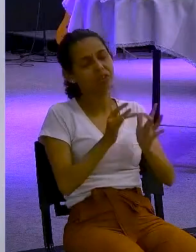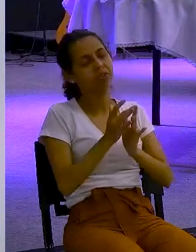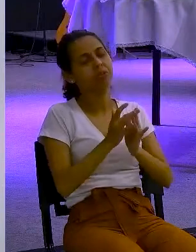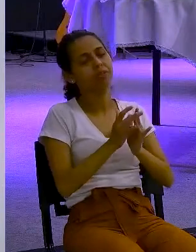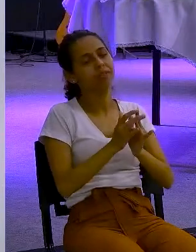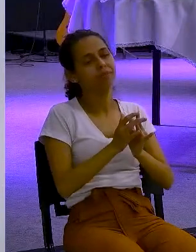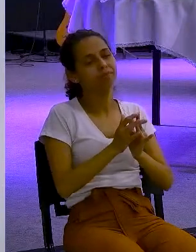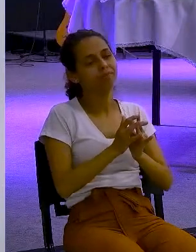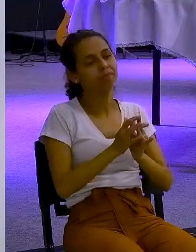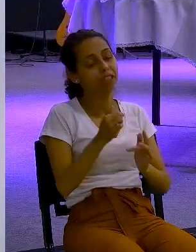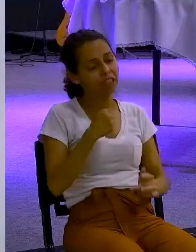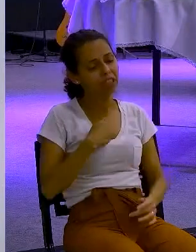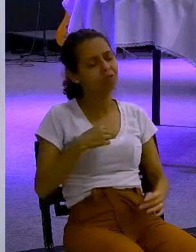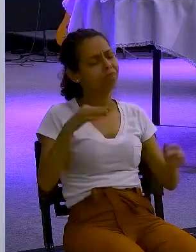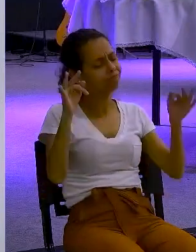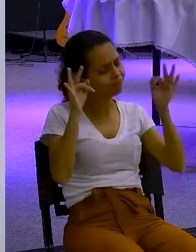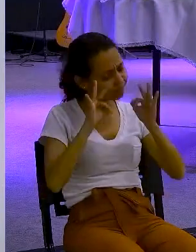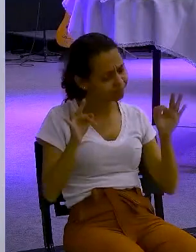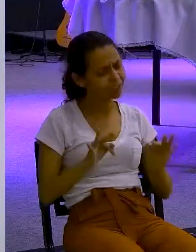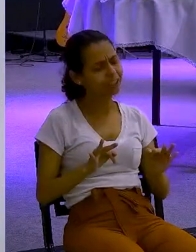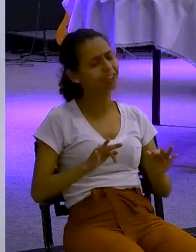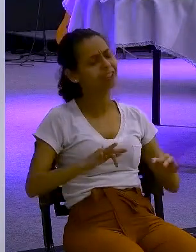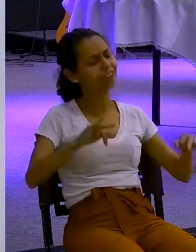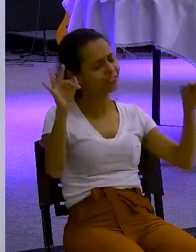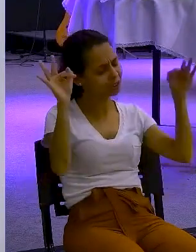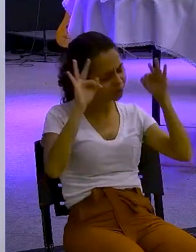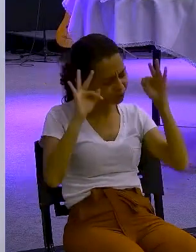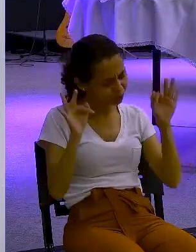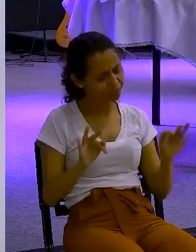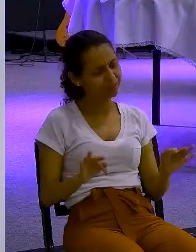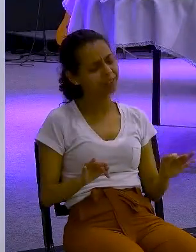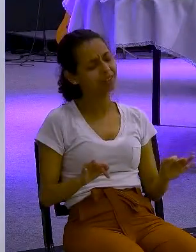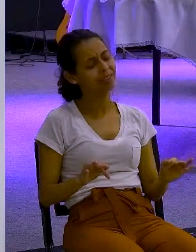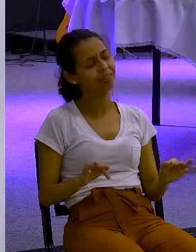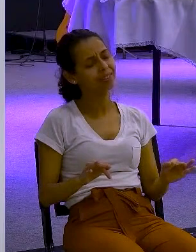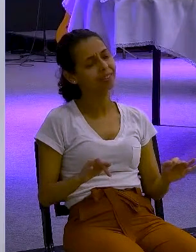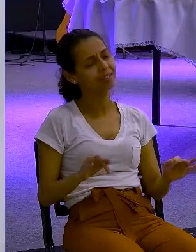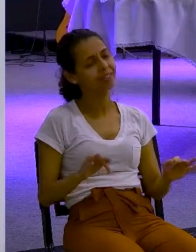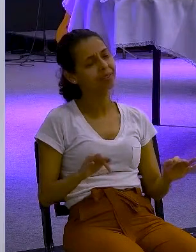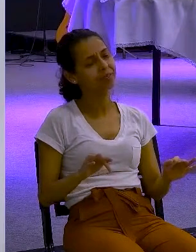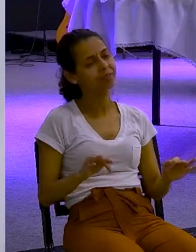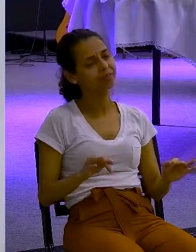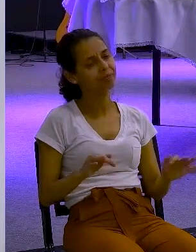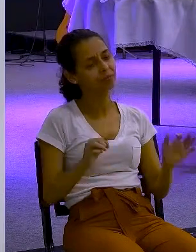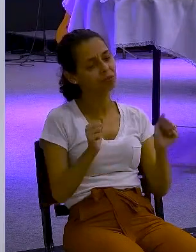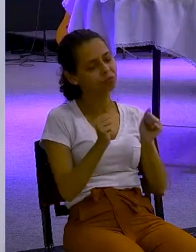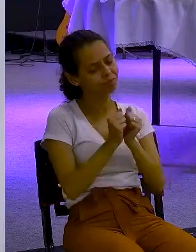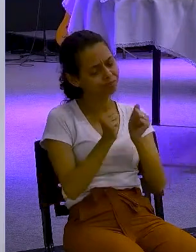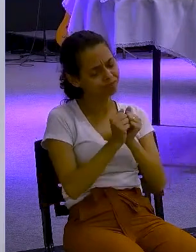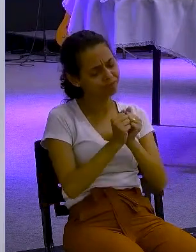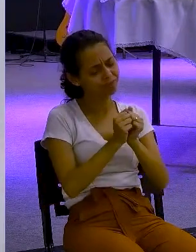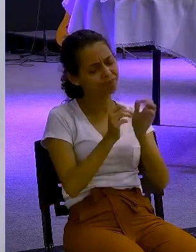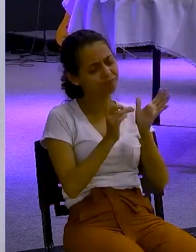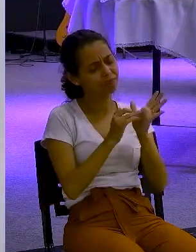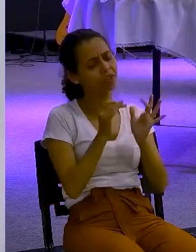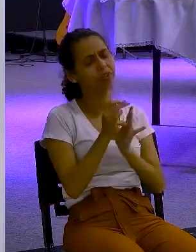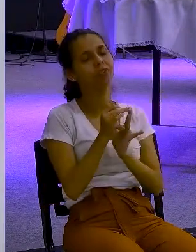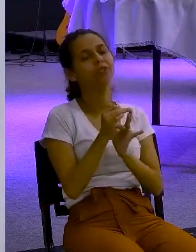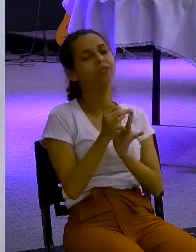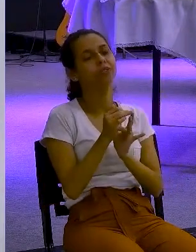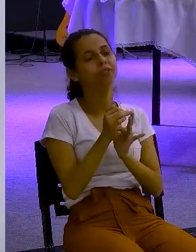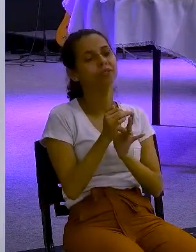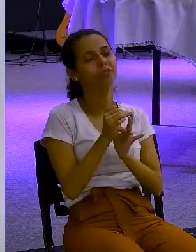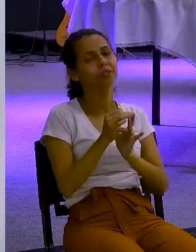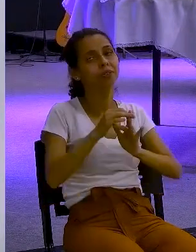Jesus. Sou feliz, sou feliz, sou feliz com Jesus, com